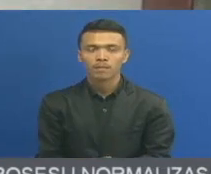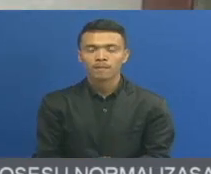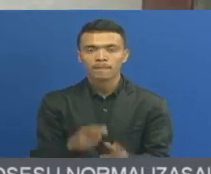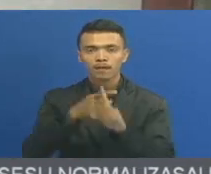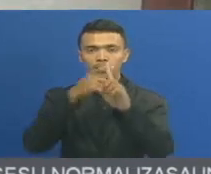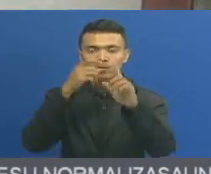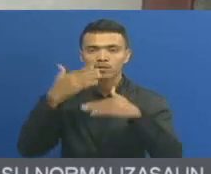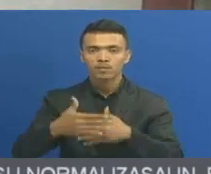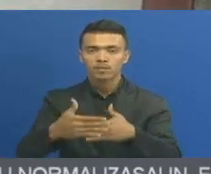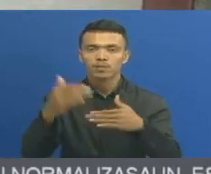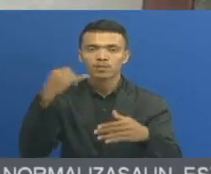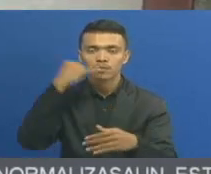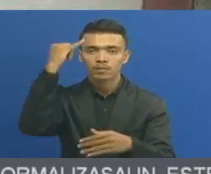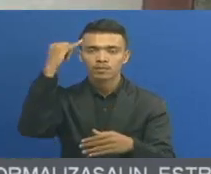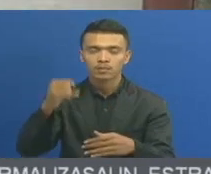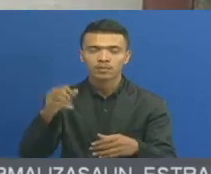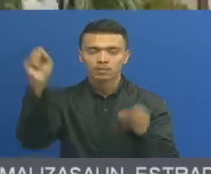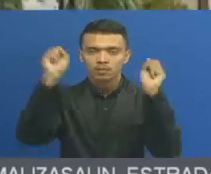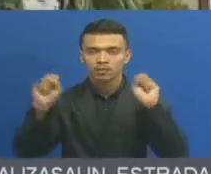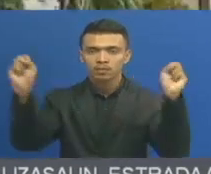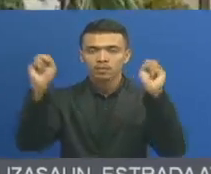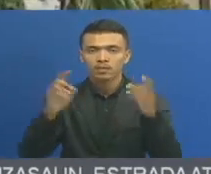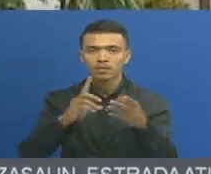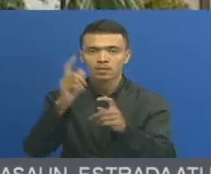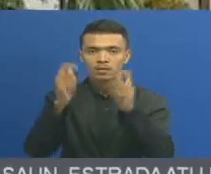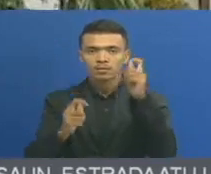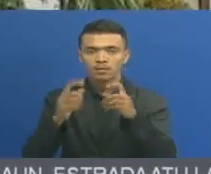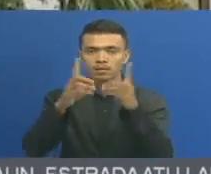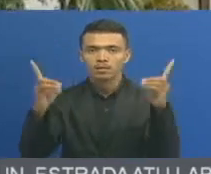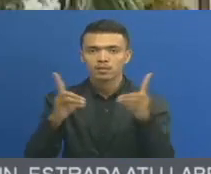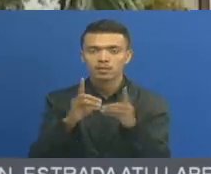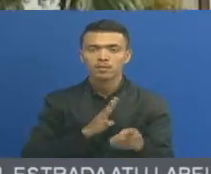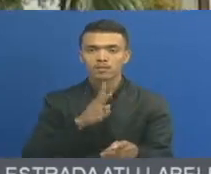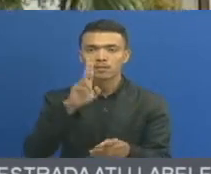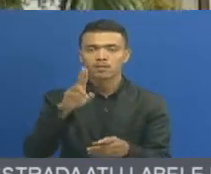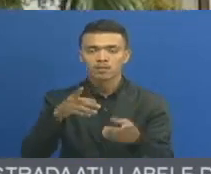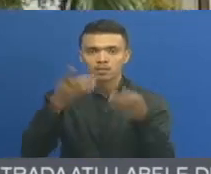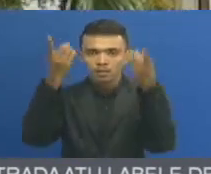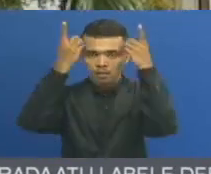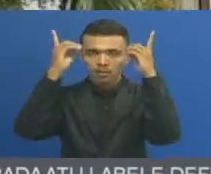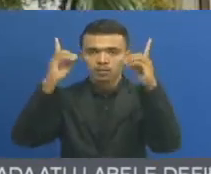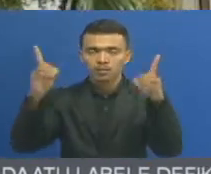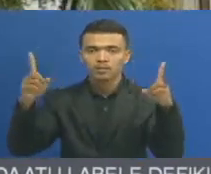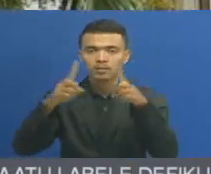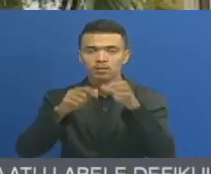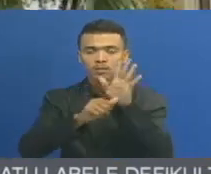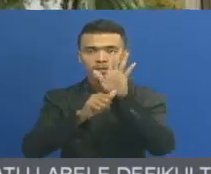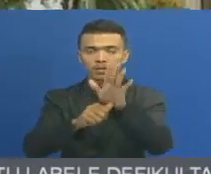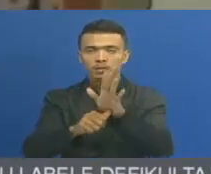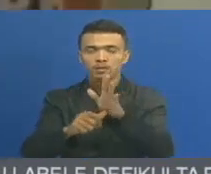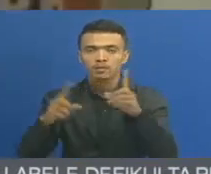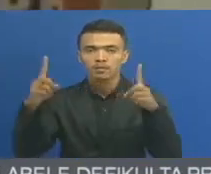Lihusi processo primeiro interrogatório sábado, né? Tribunal Distrital Baucau aplica medida coação patrimonial na apresentação